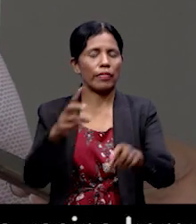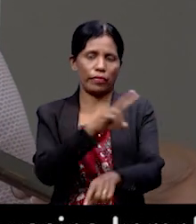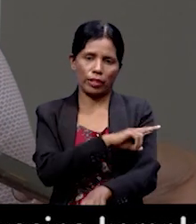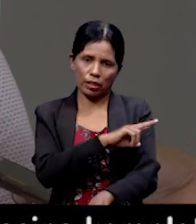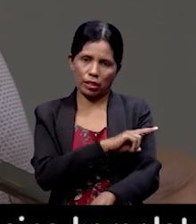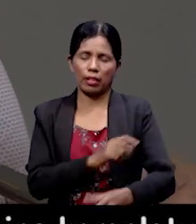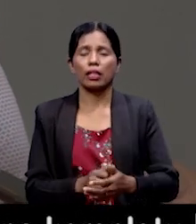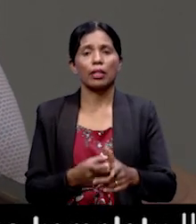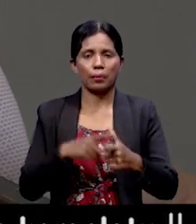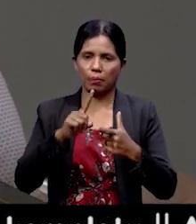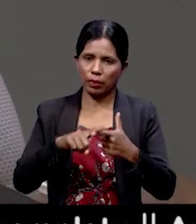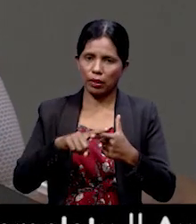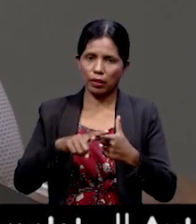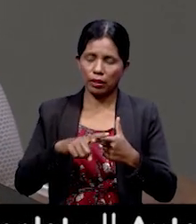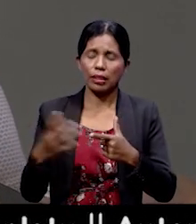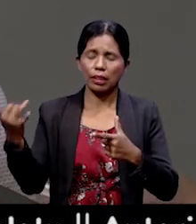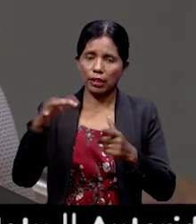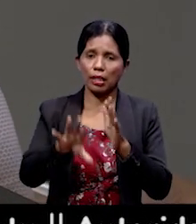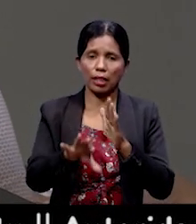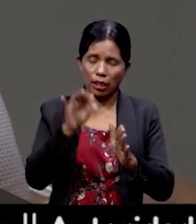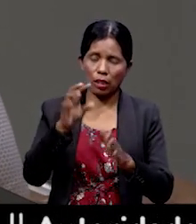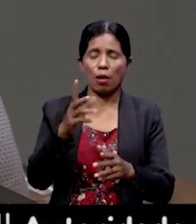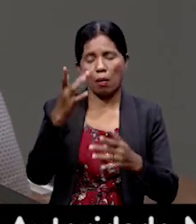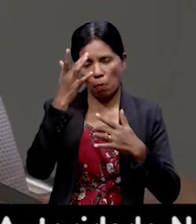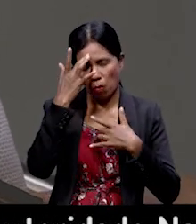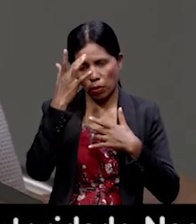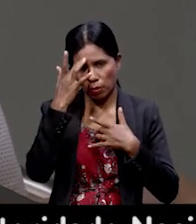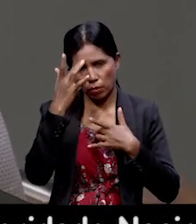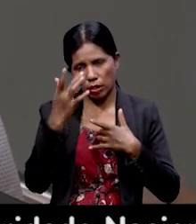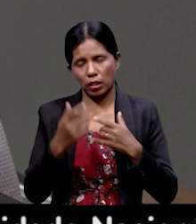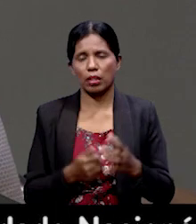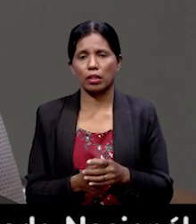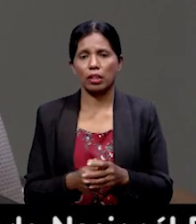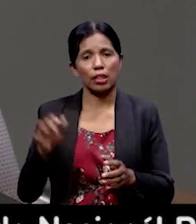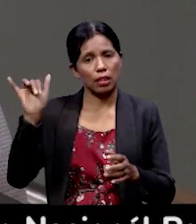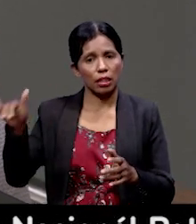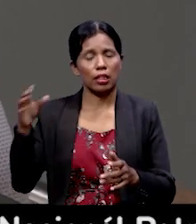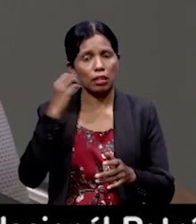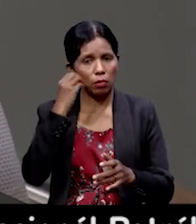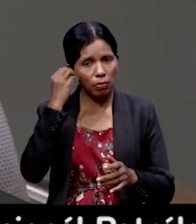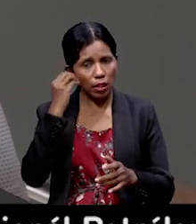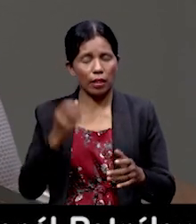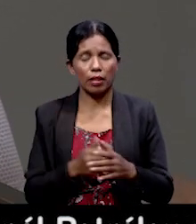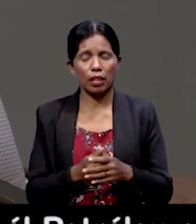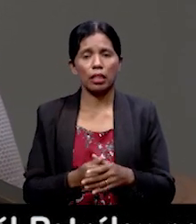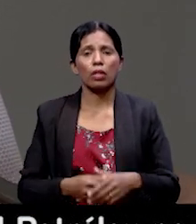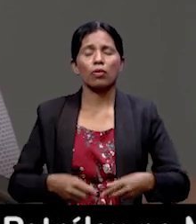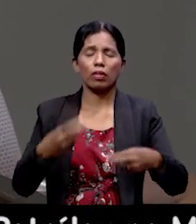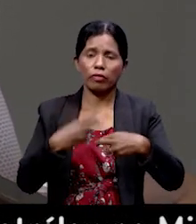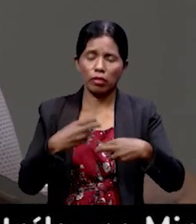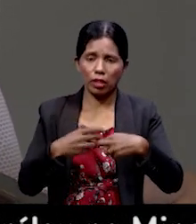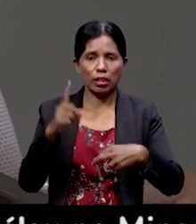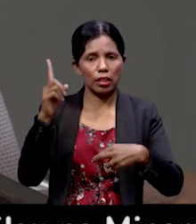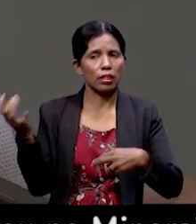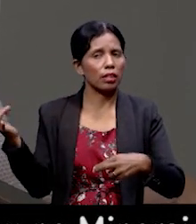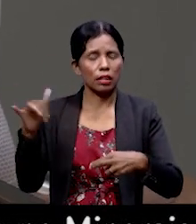entaun depois kon depois sir hetan afeta mora sirne be mak acontece sirne sirne fatia la ba entaun dificulta ida makane sir la